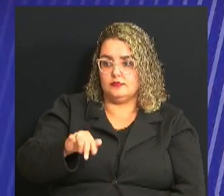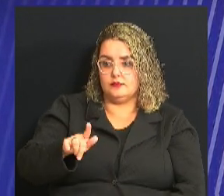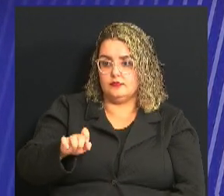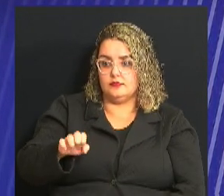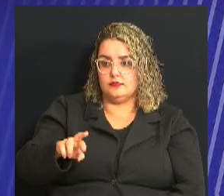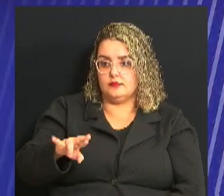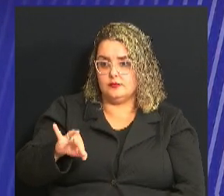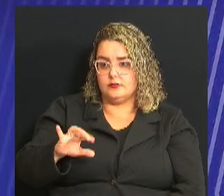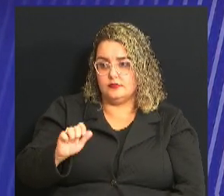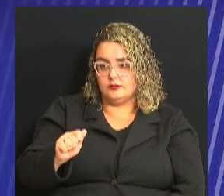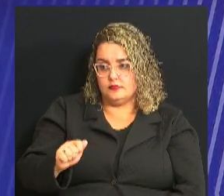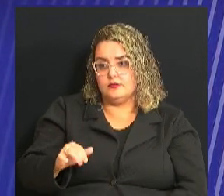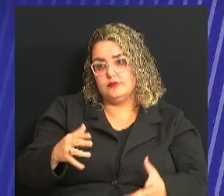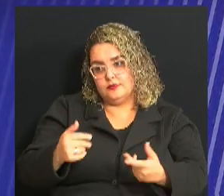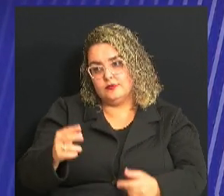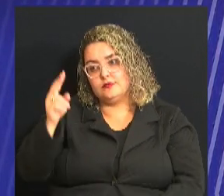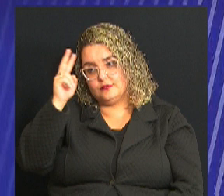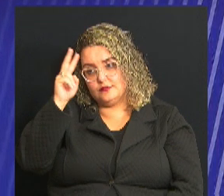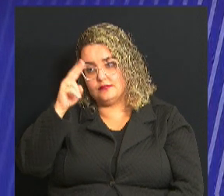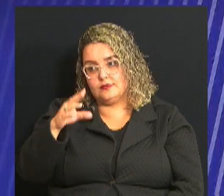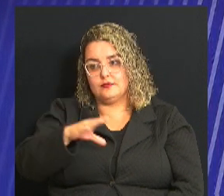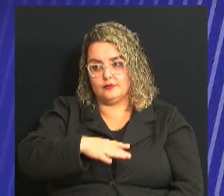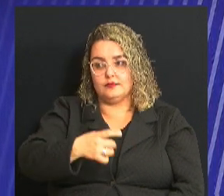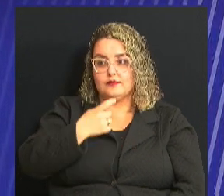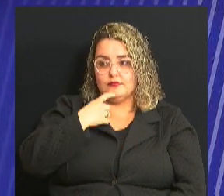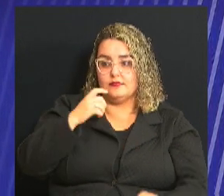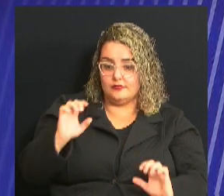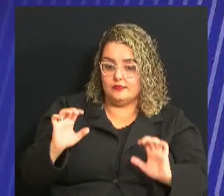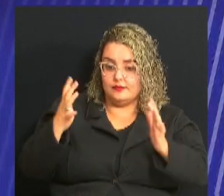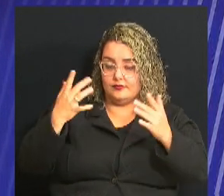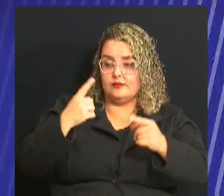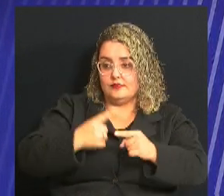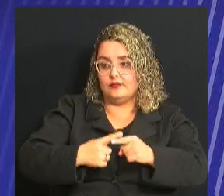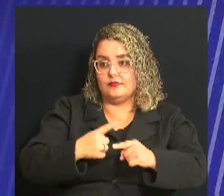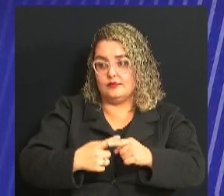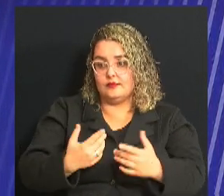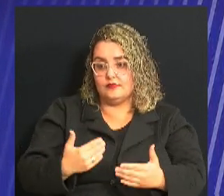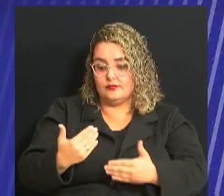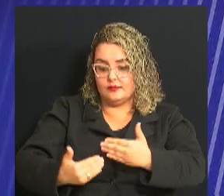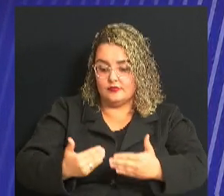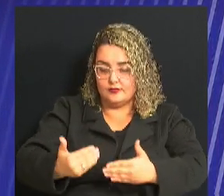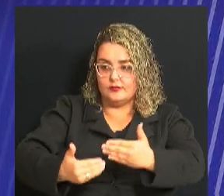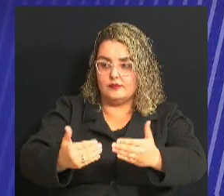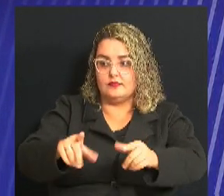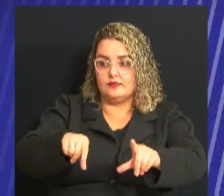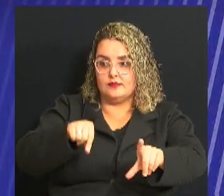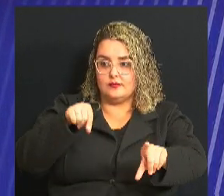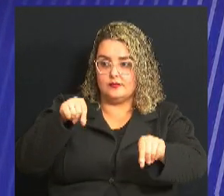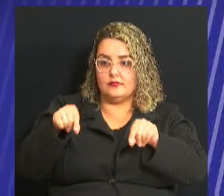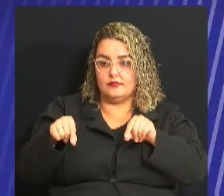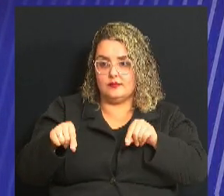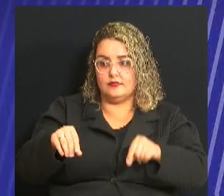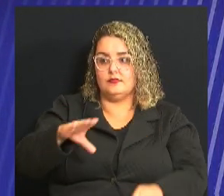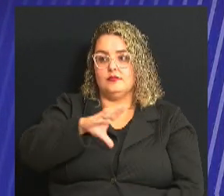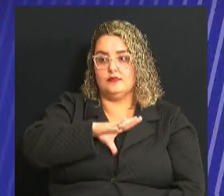se lembram, Campinas fez festa, porque no processo de escolha de uma cidade para selecionar